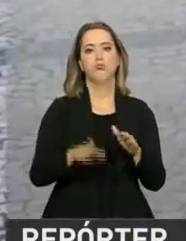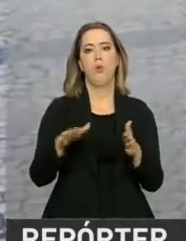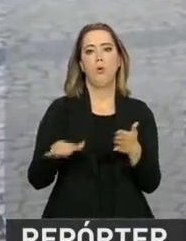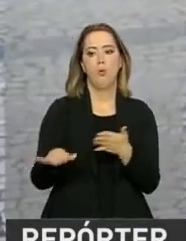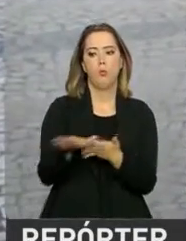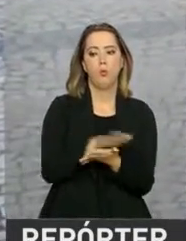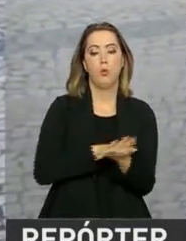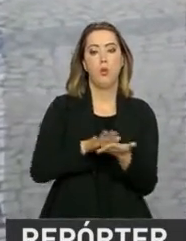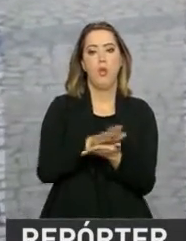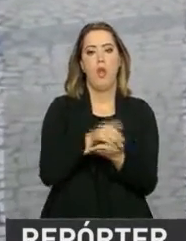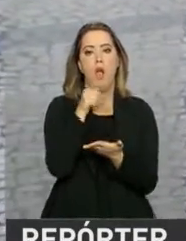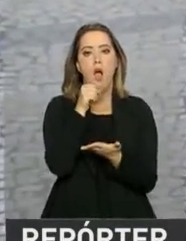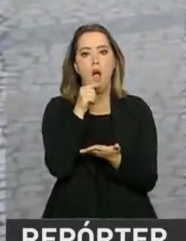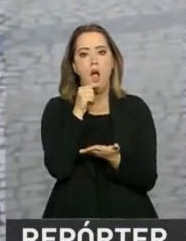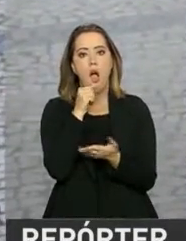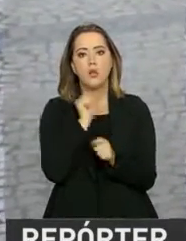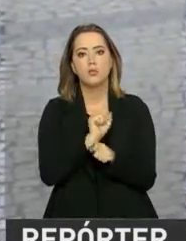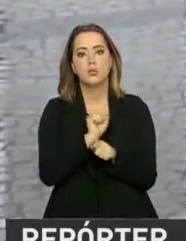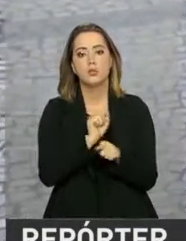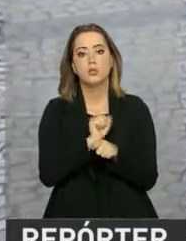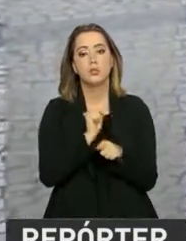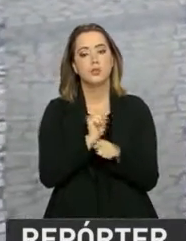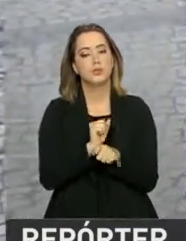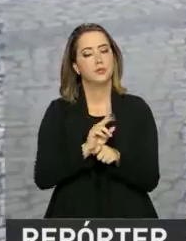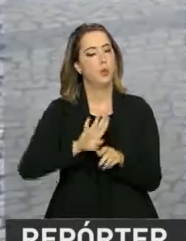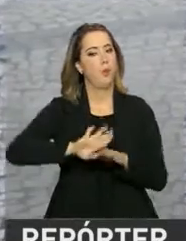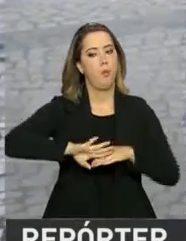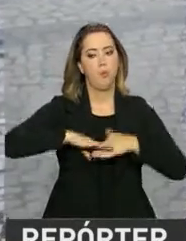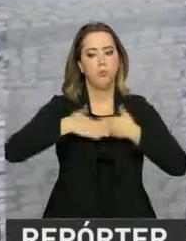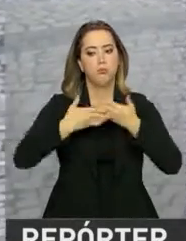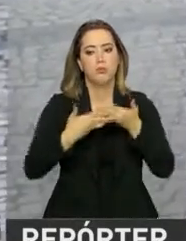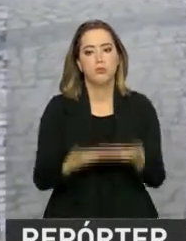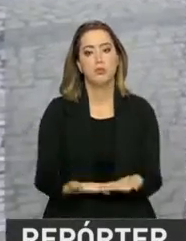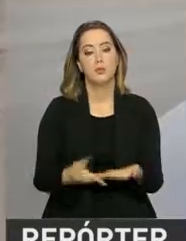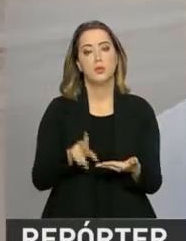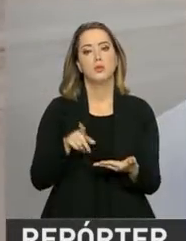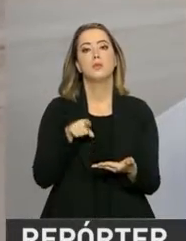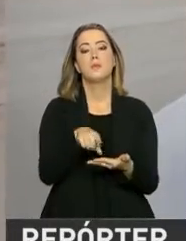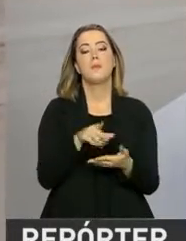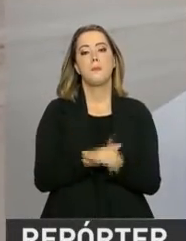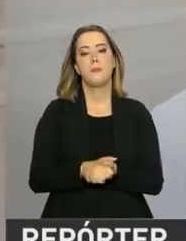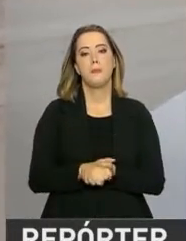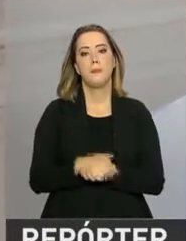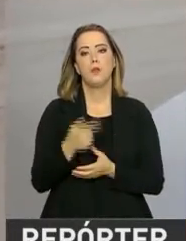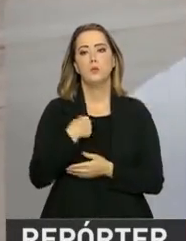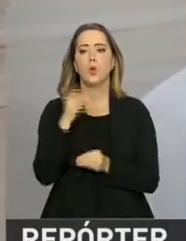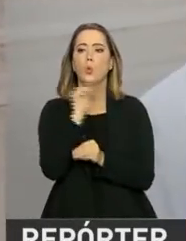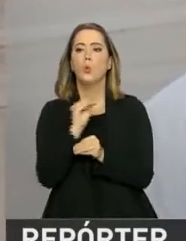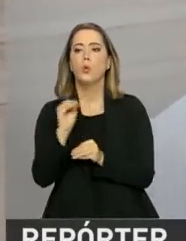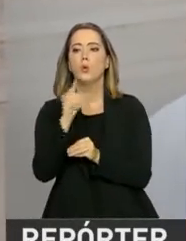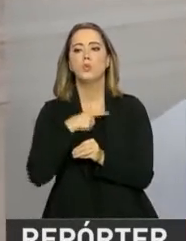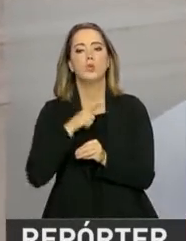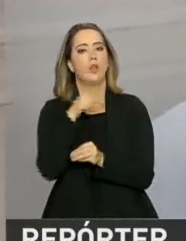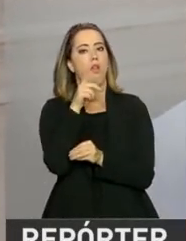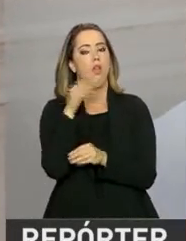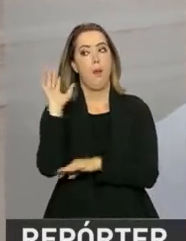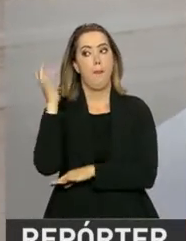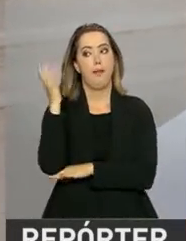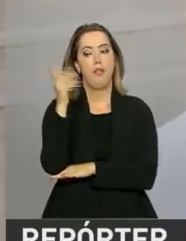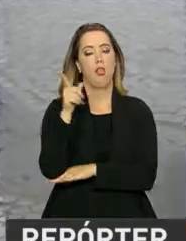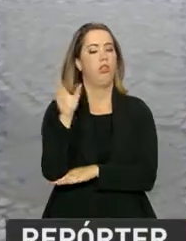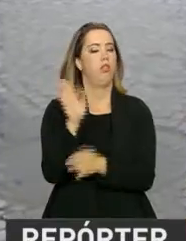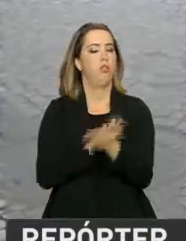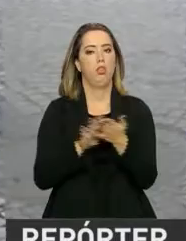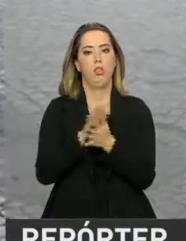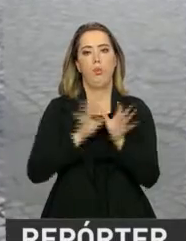que possa ficar água presa, eu procuro manter de virado, entendeu? Isso. Eu cuido para que não haja nem nas plantinhas, fique água